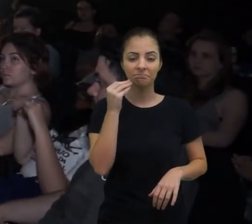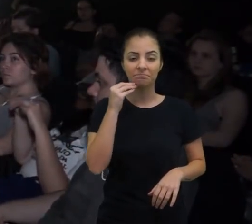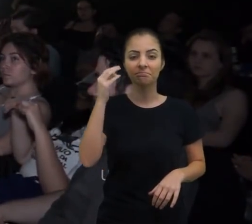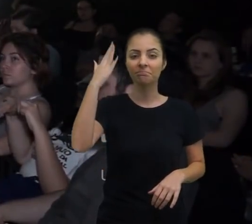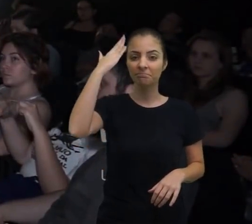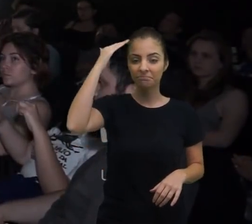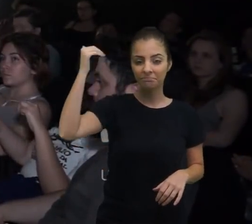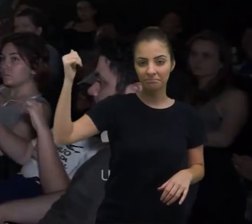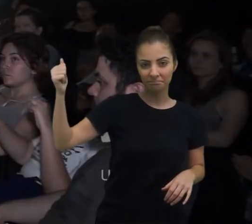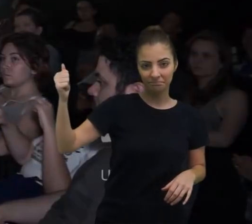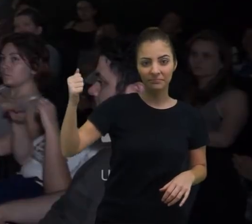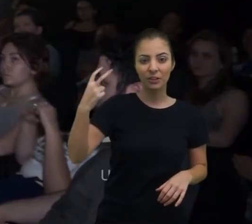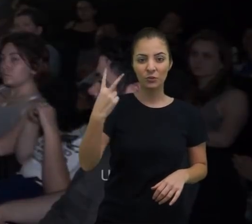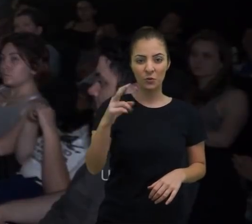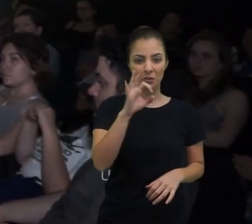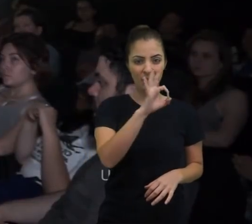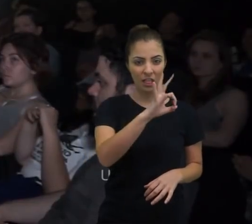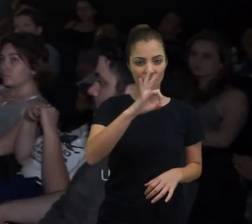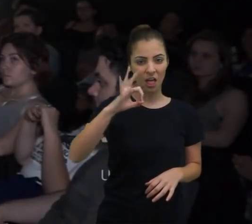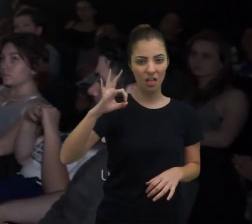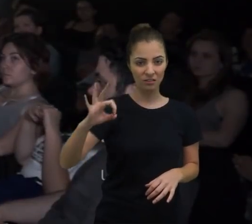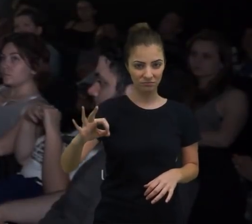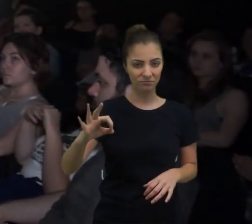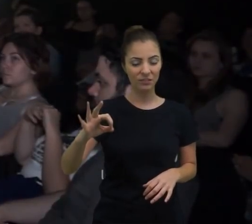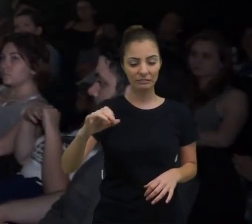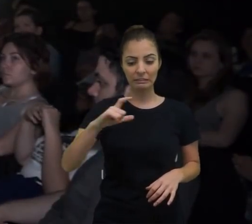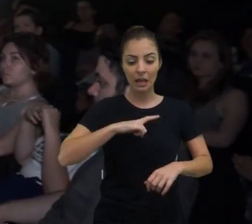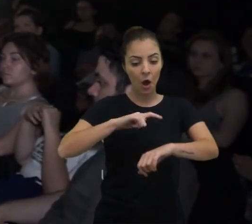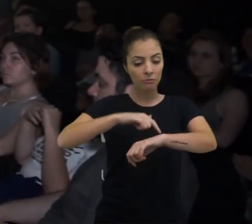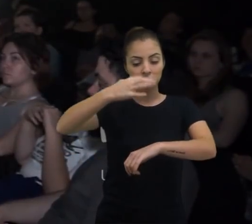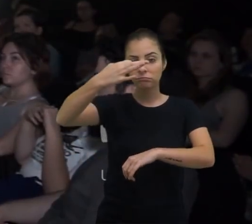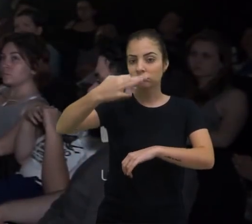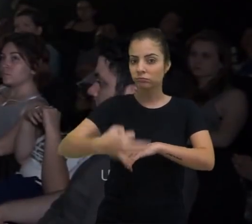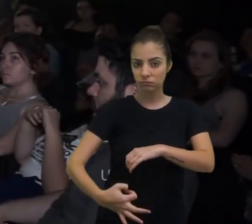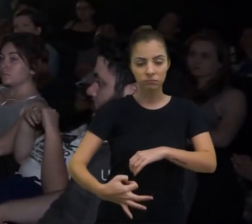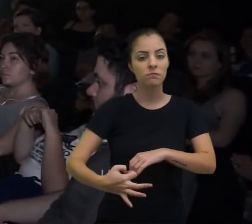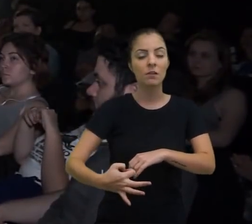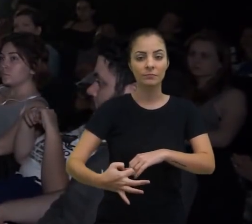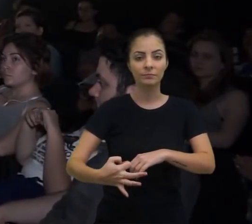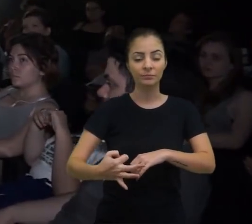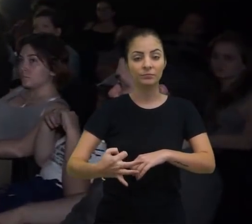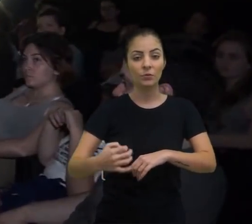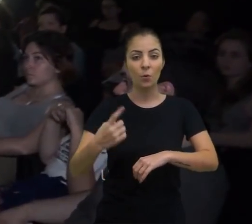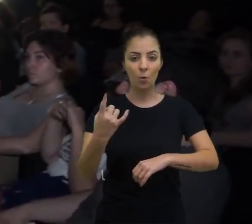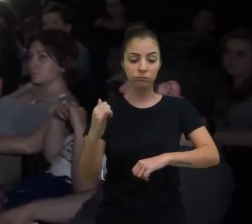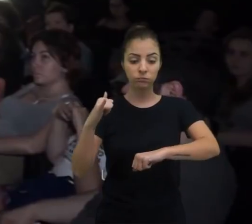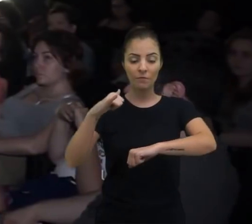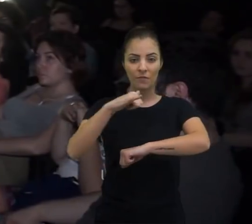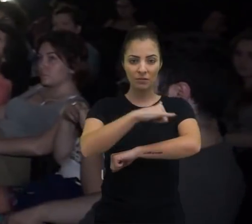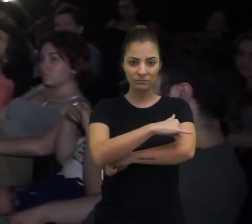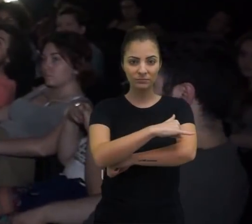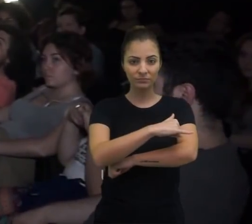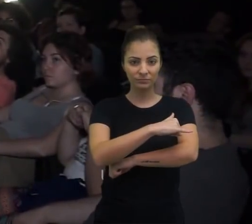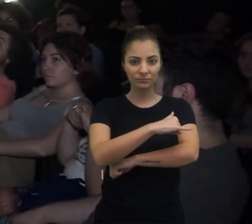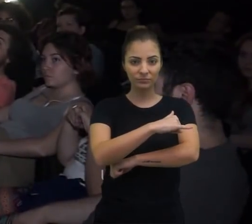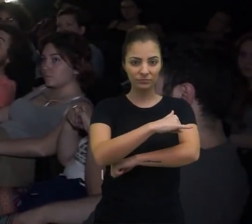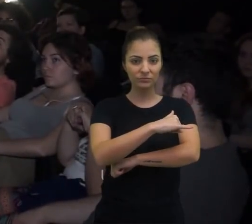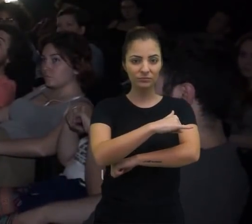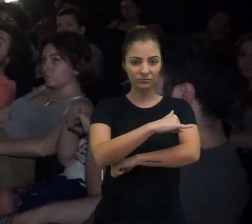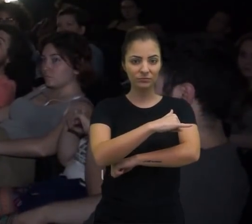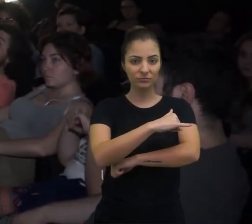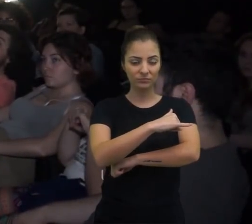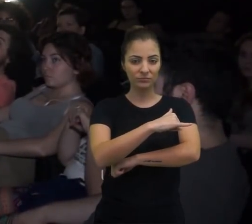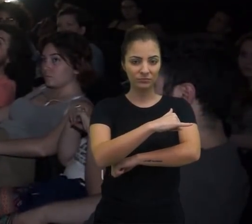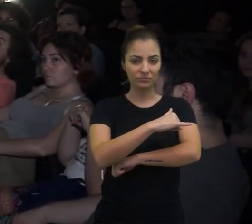pegaram 2 relógios atômicos, aqueles mais precisos que existem, tá? Colocaram um num avião, se movendo a